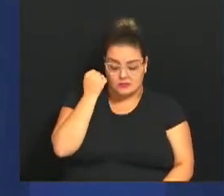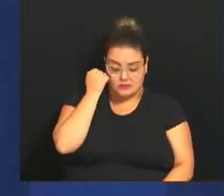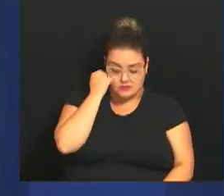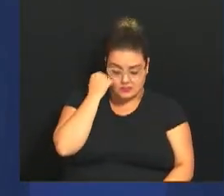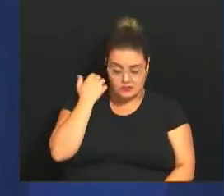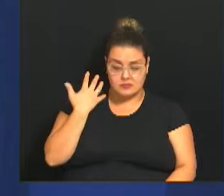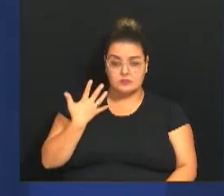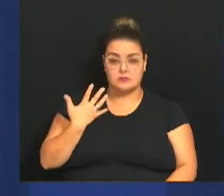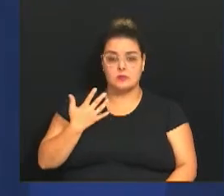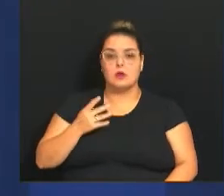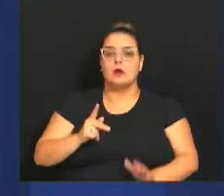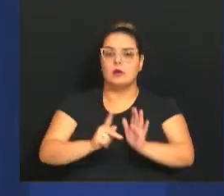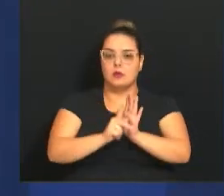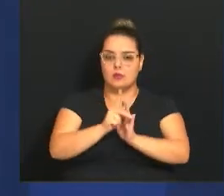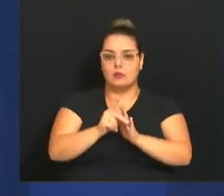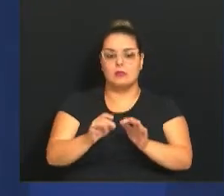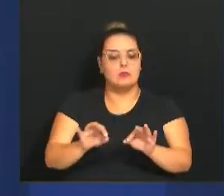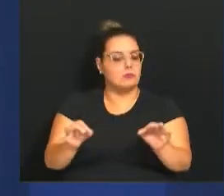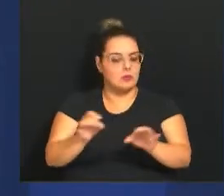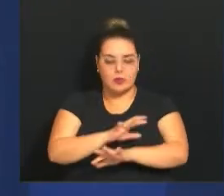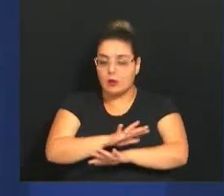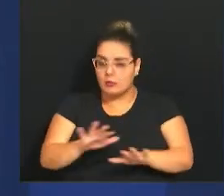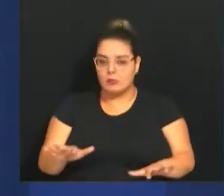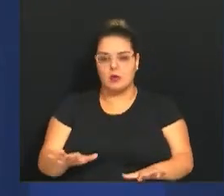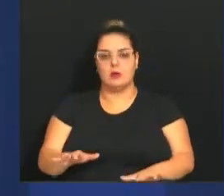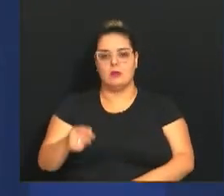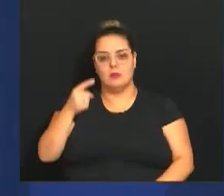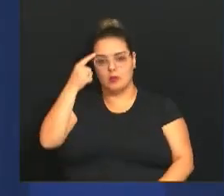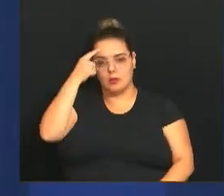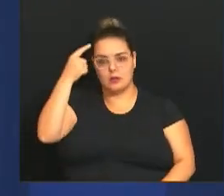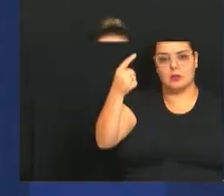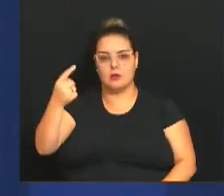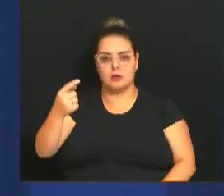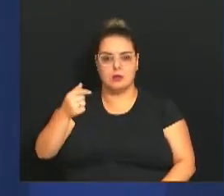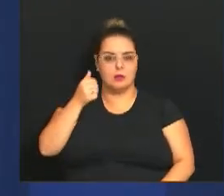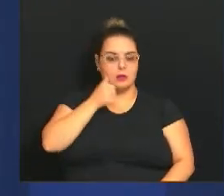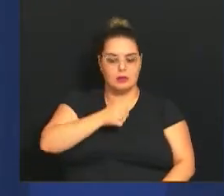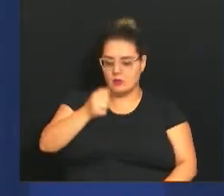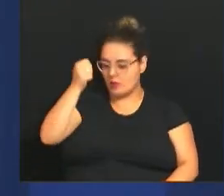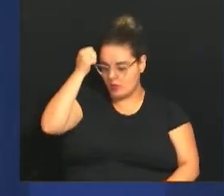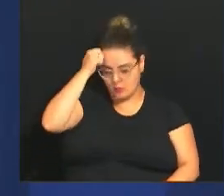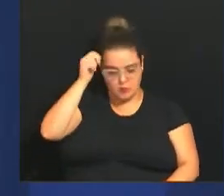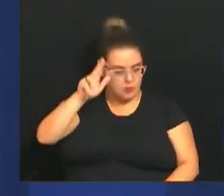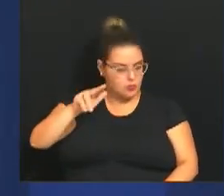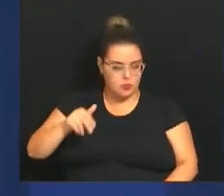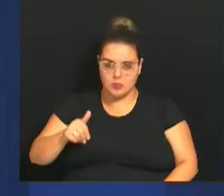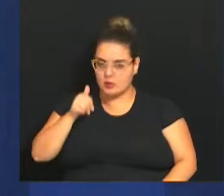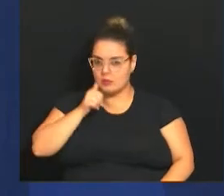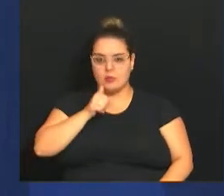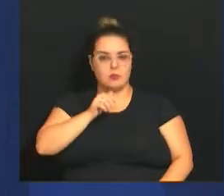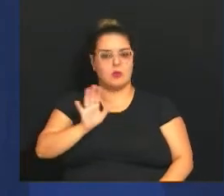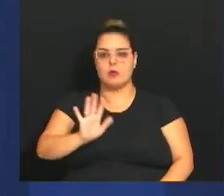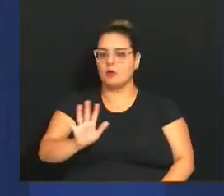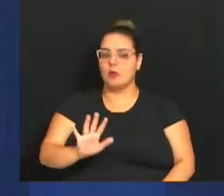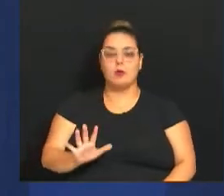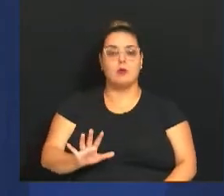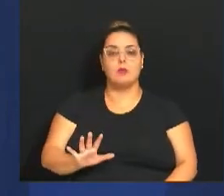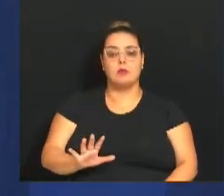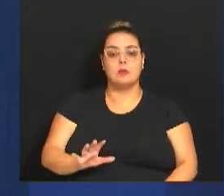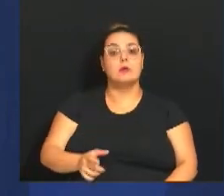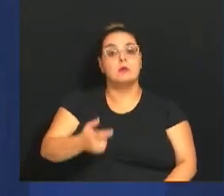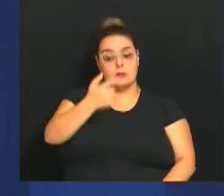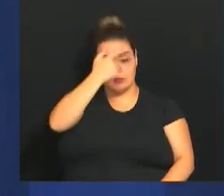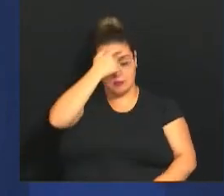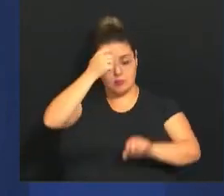ele visa justamente acabar com isso, né? A culpa não é da vítima, nunca, e a gente precisa